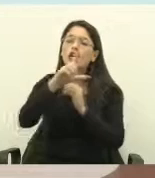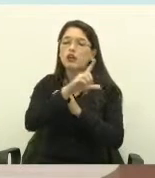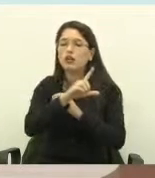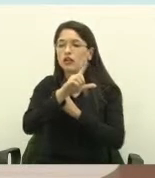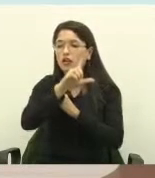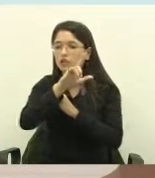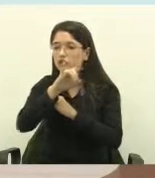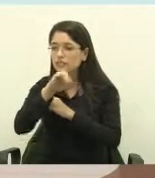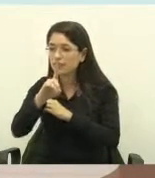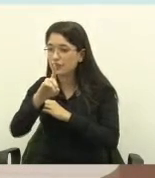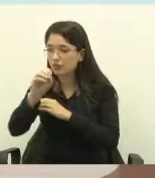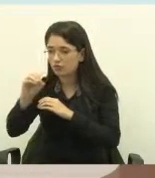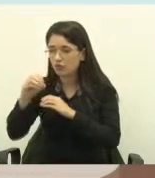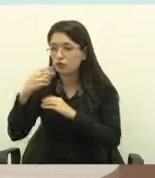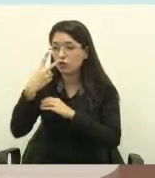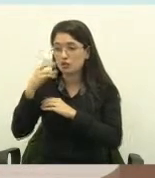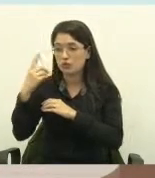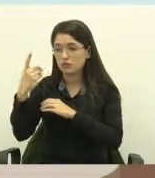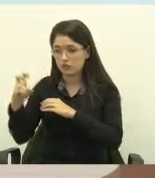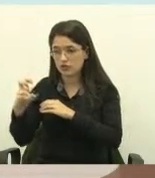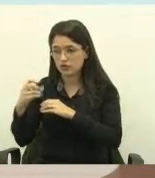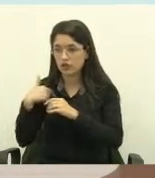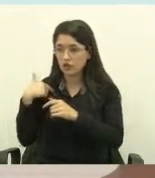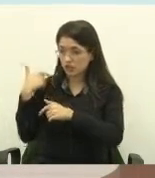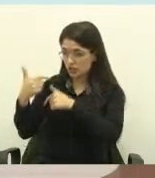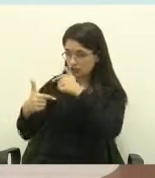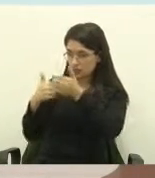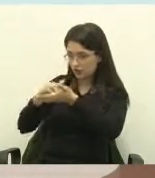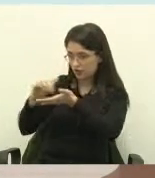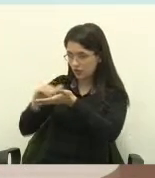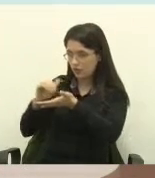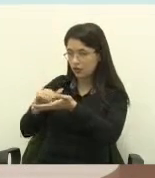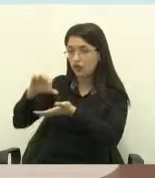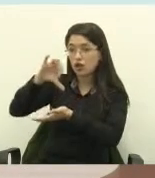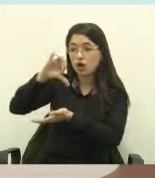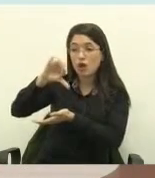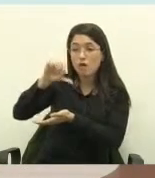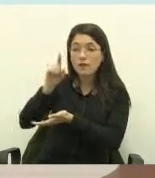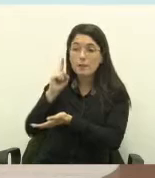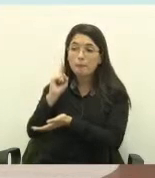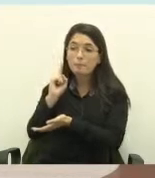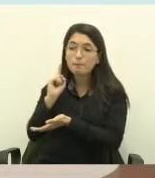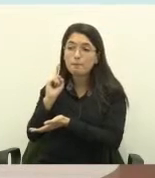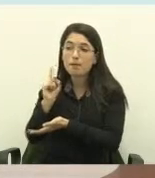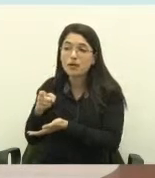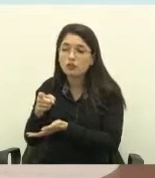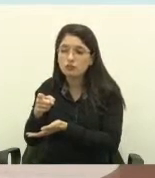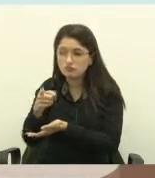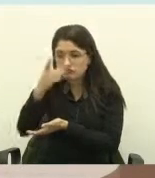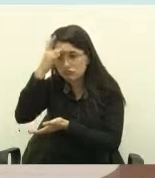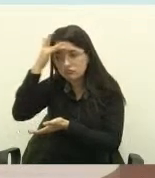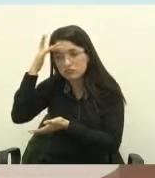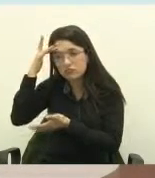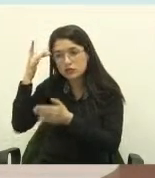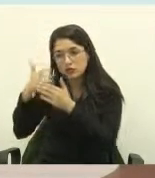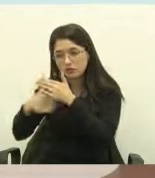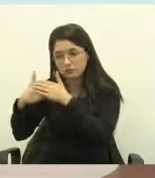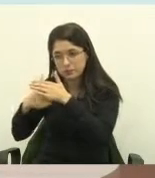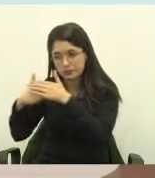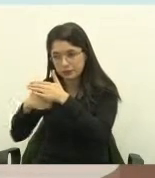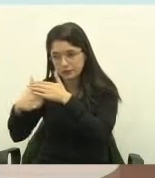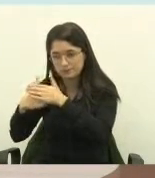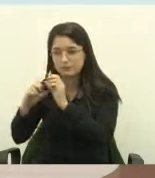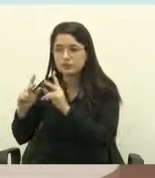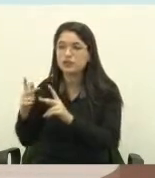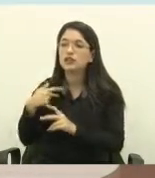que essa secretaria atendeu 9 mil empreendedores, com um custo de R$ 300 mil.